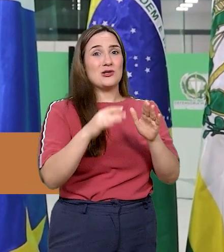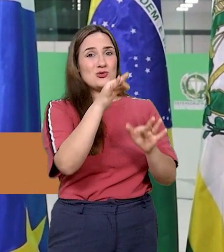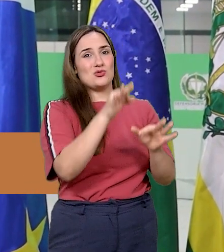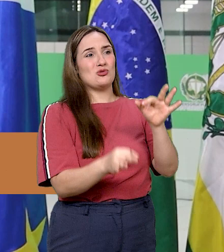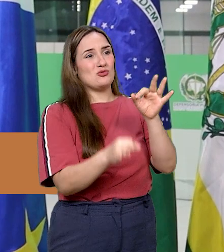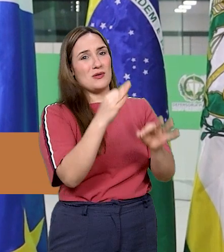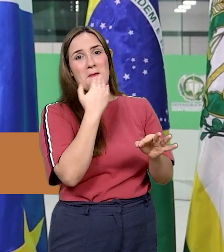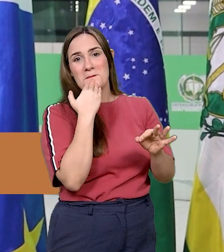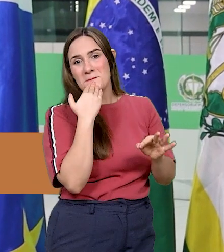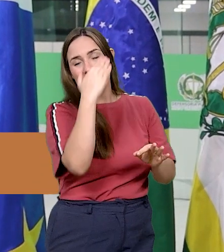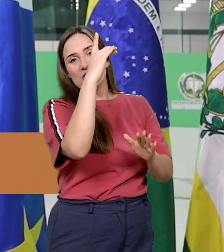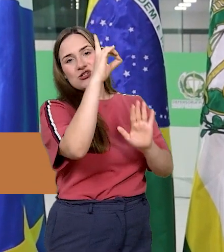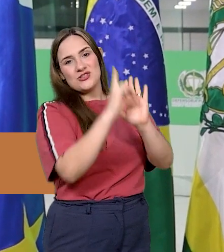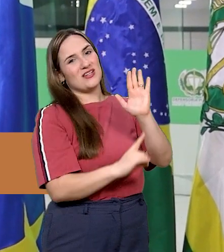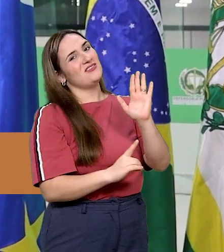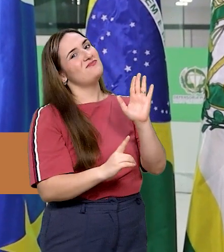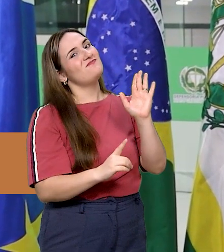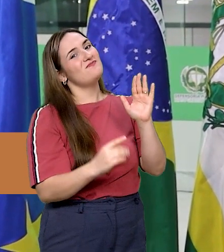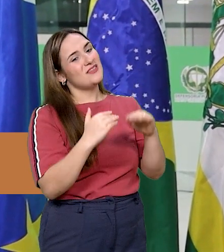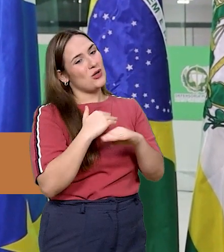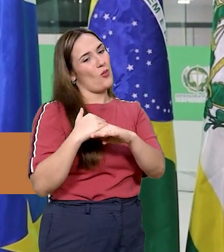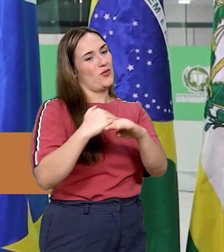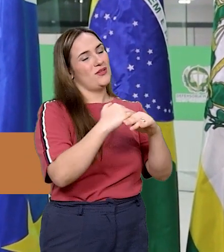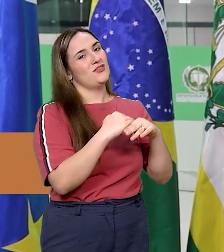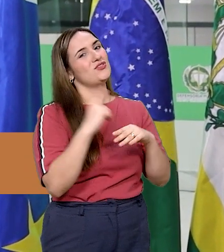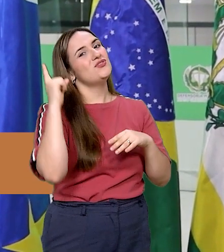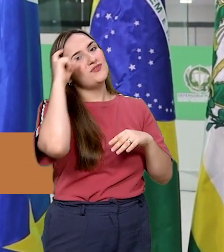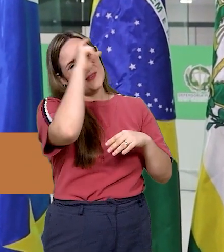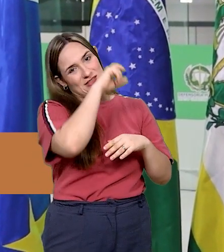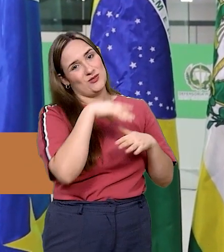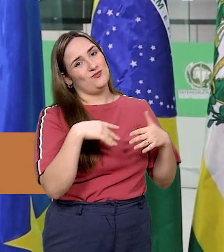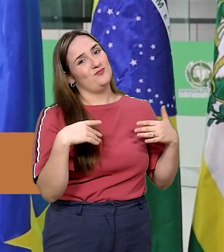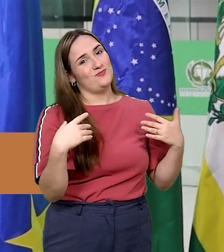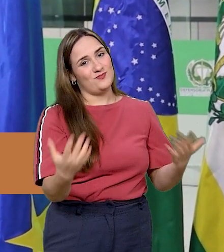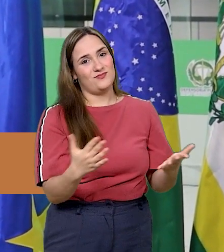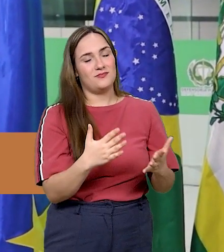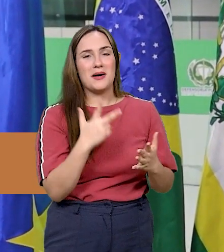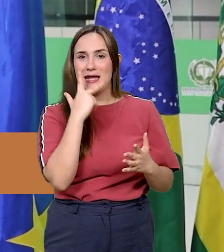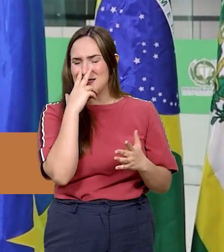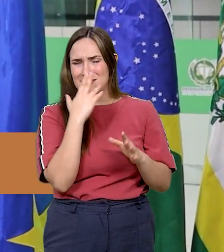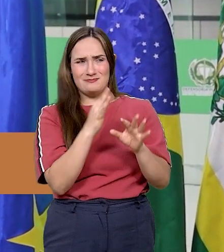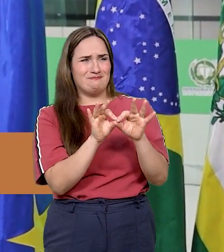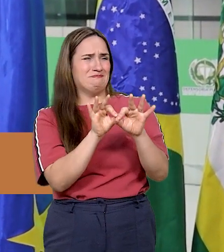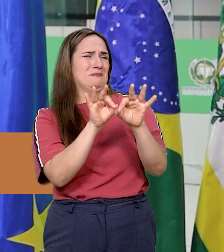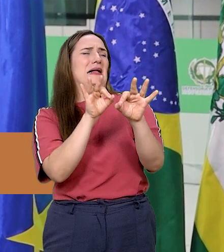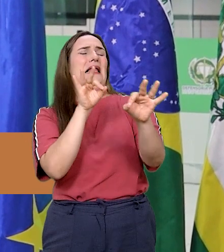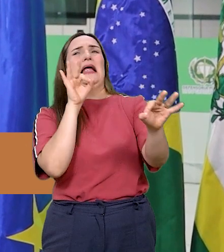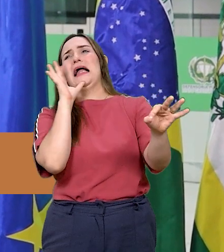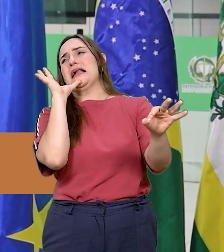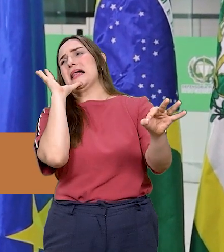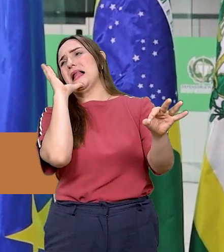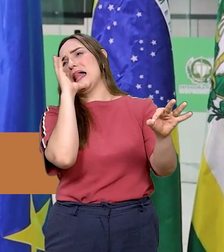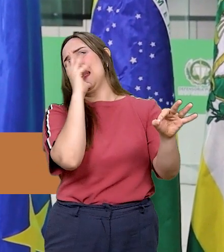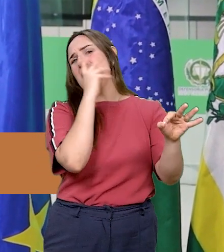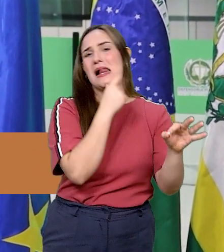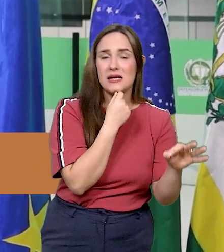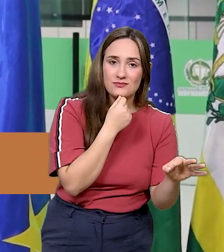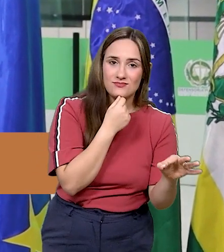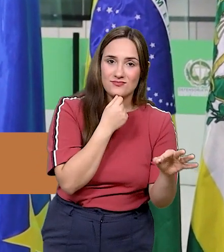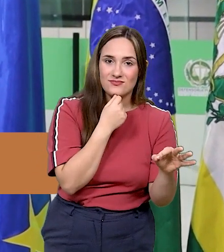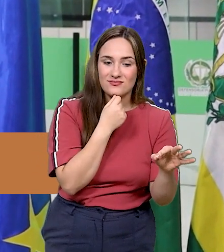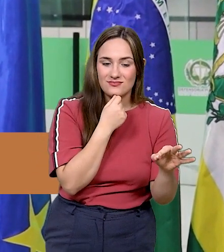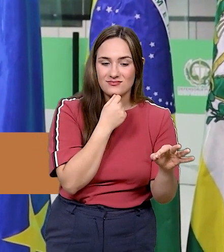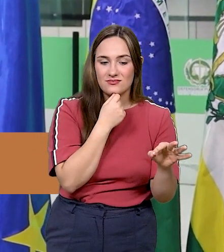dos direitos e defesa da igualdade, eles acabam distantes e burocráticos quando